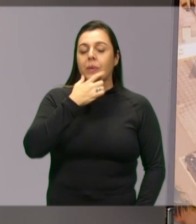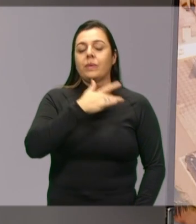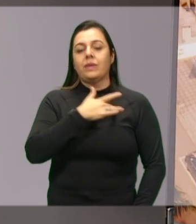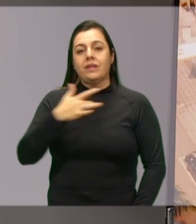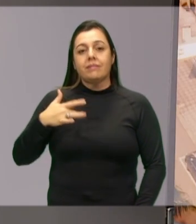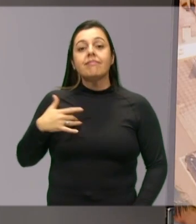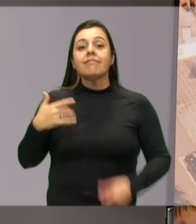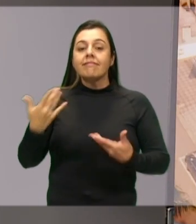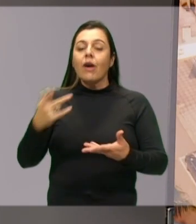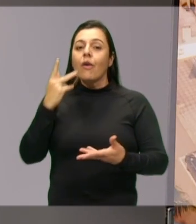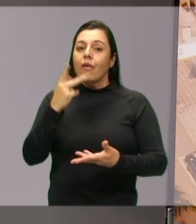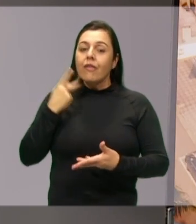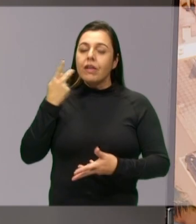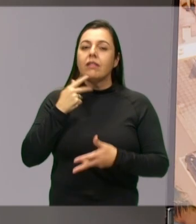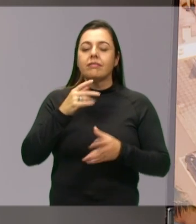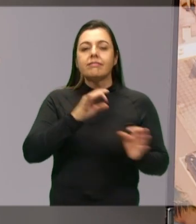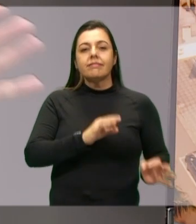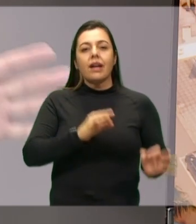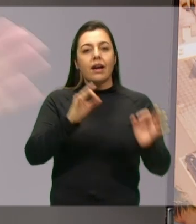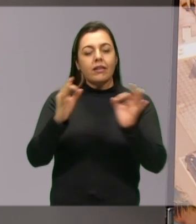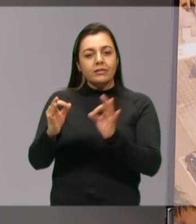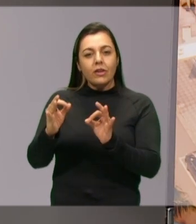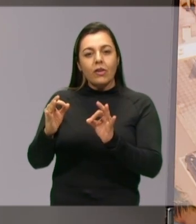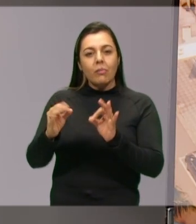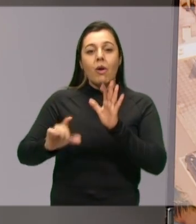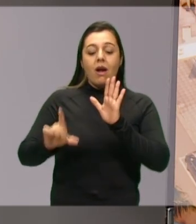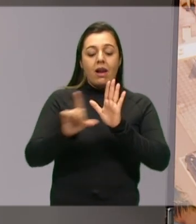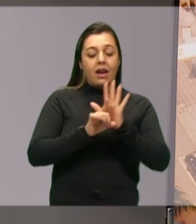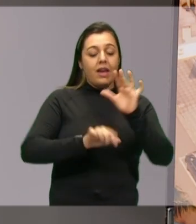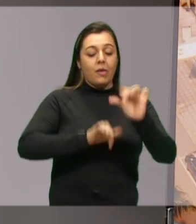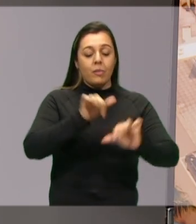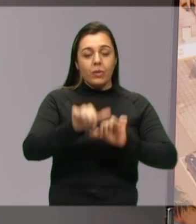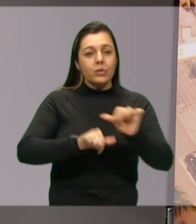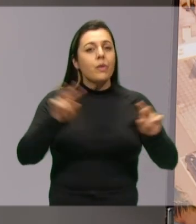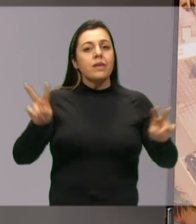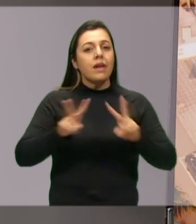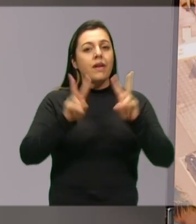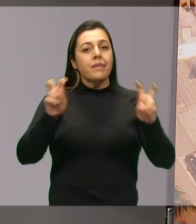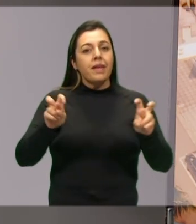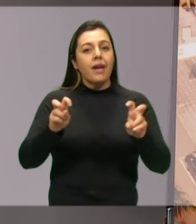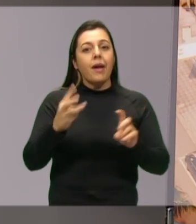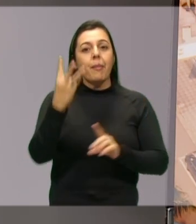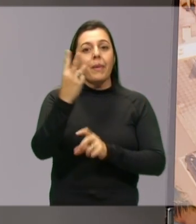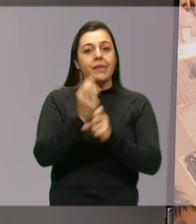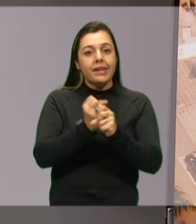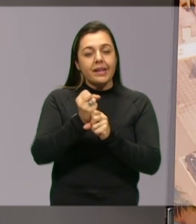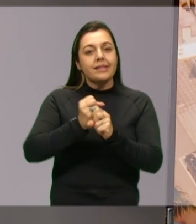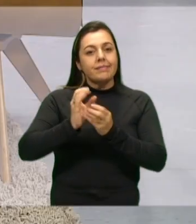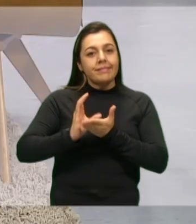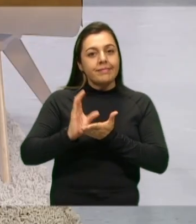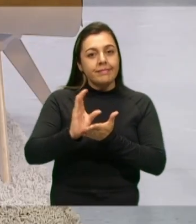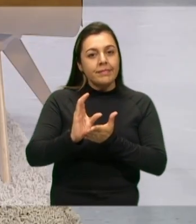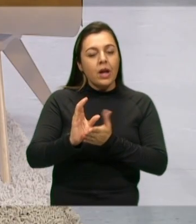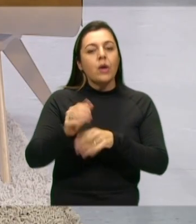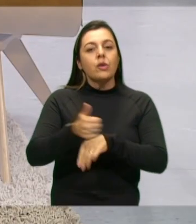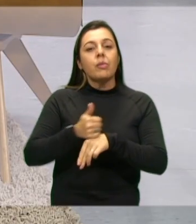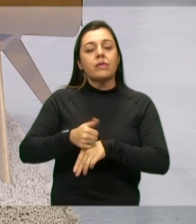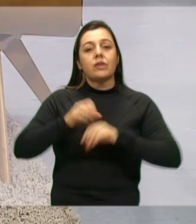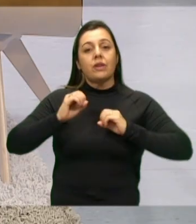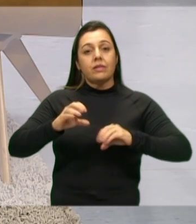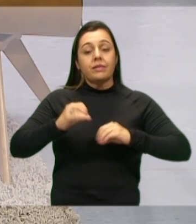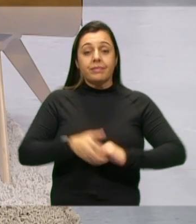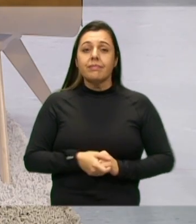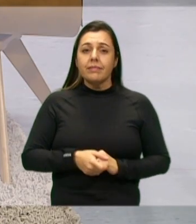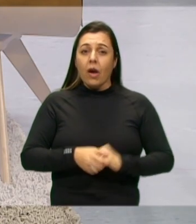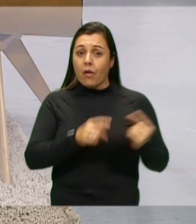Bom, vereador, o senhor acompanhou a alteração na legislação municipal a respeito do triênio dos profissionais de educação.